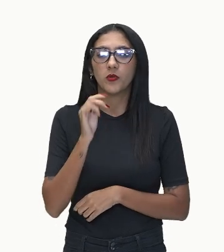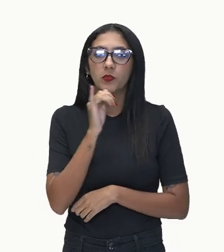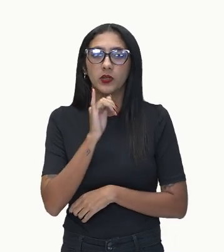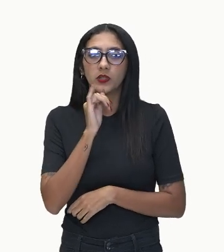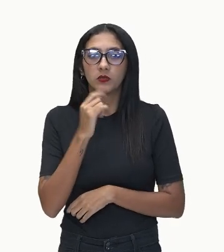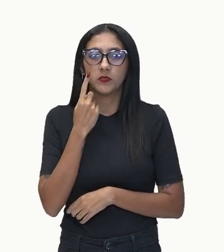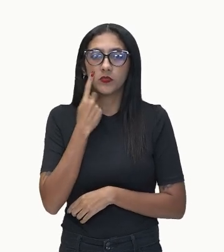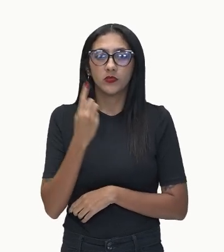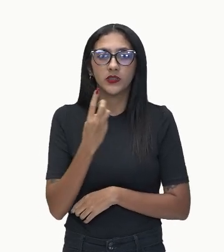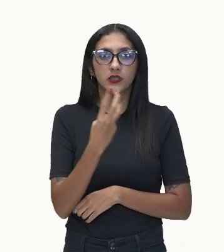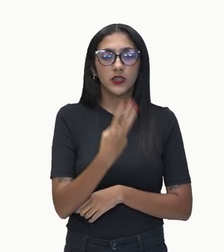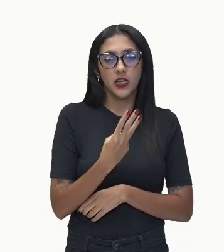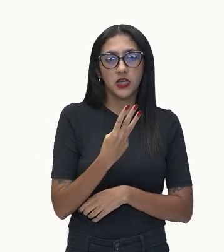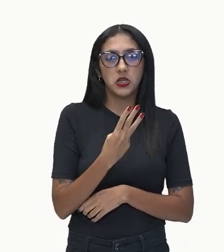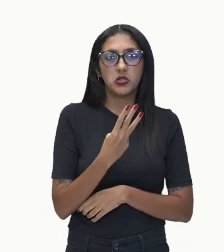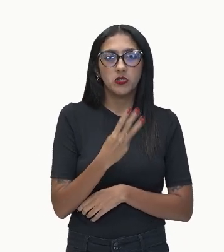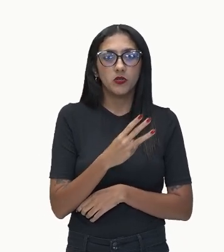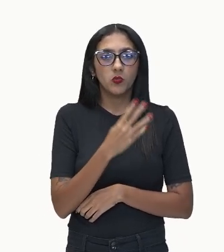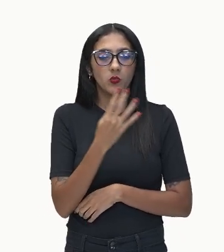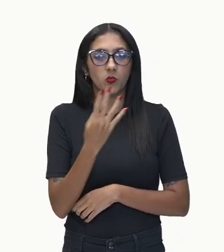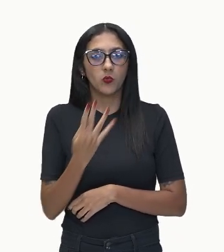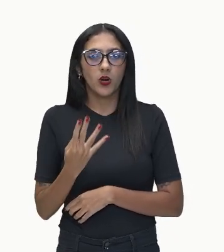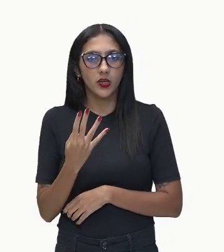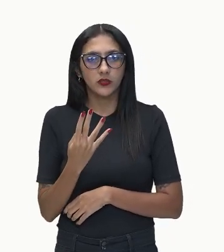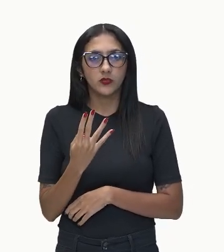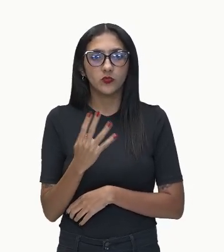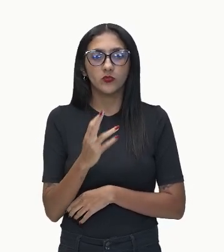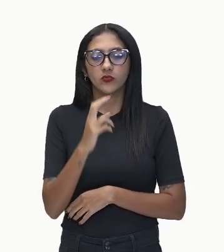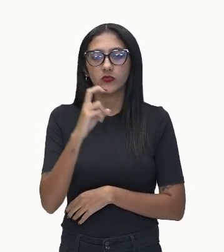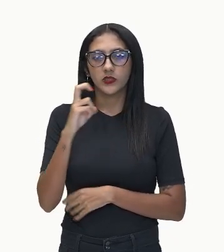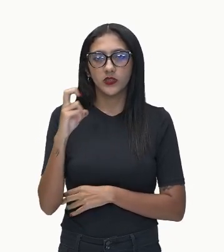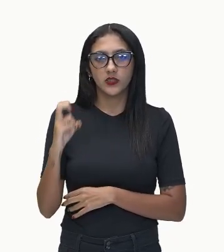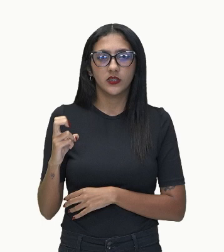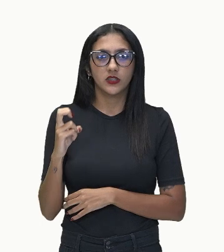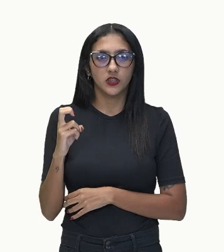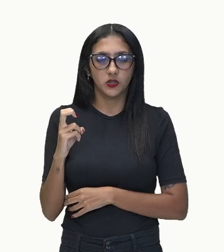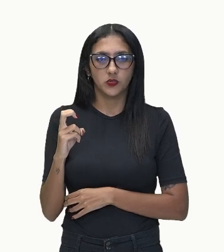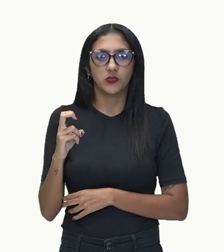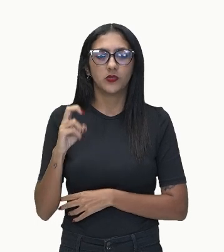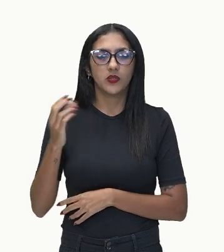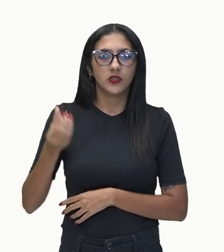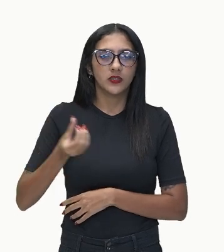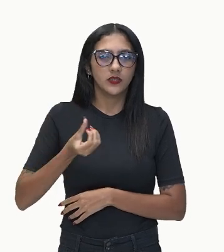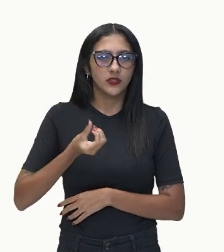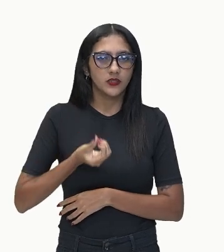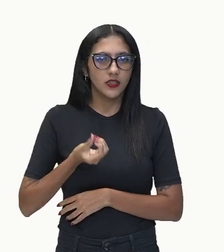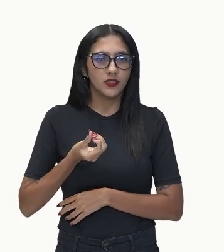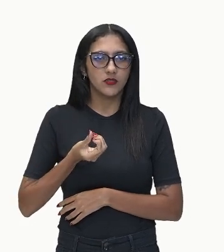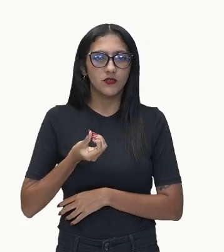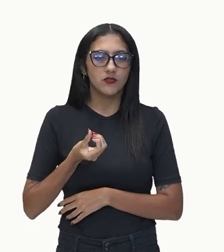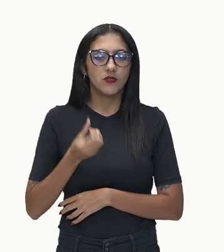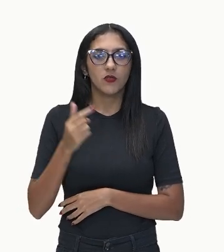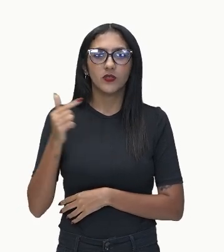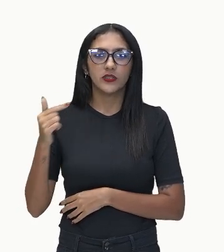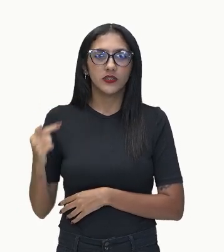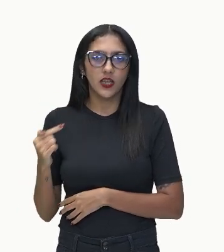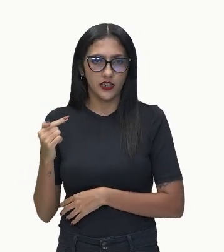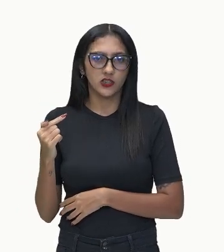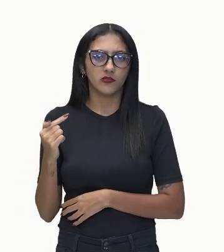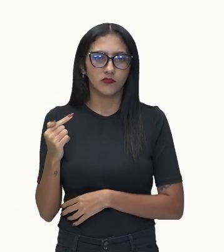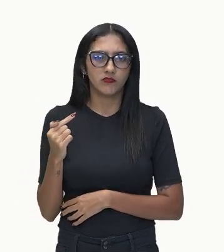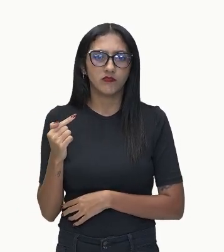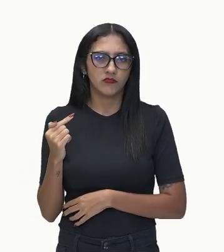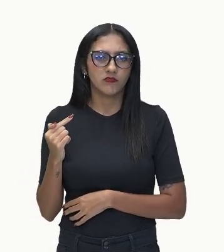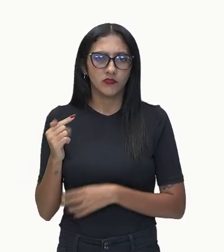3, tetrose, quando tem 4, pentose, quando tem 5, hexose, quando tem 6 e